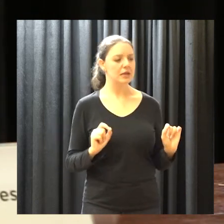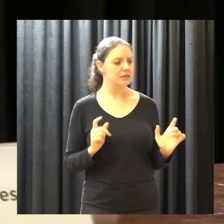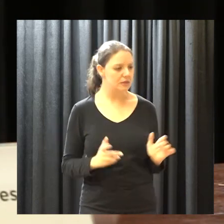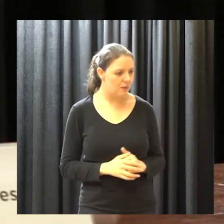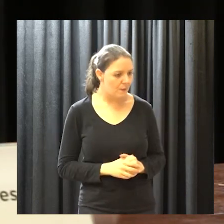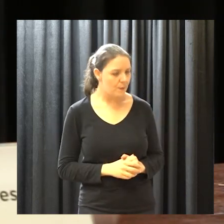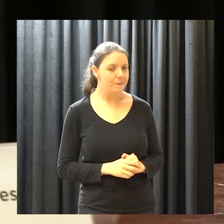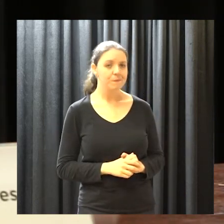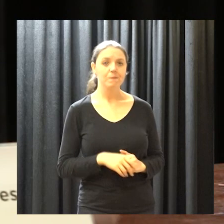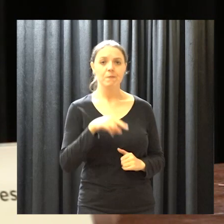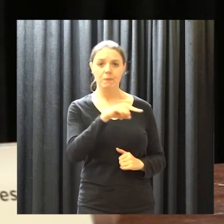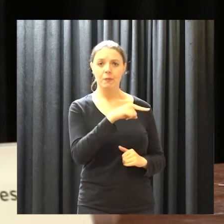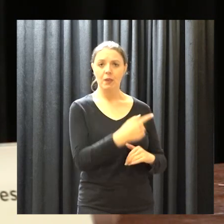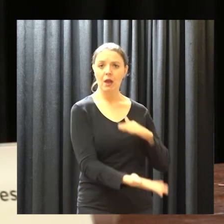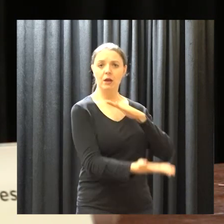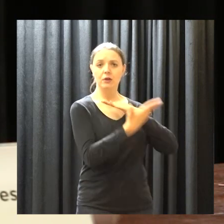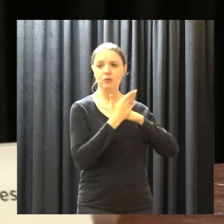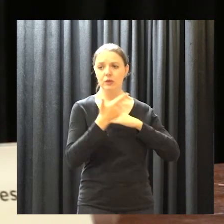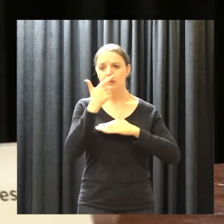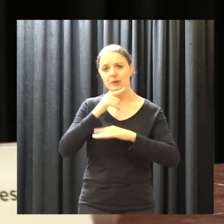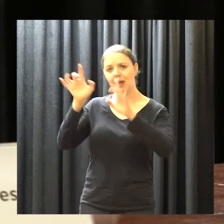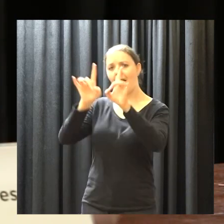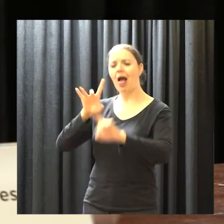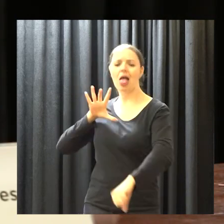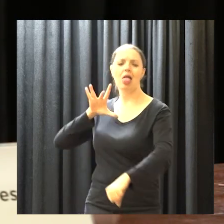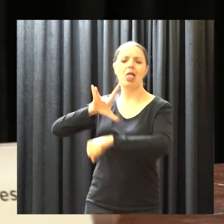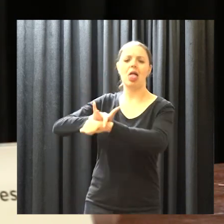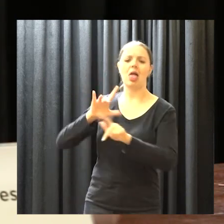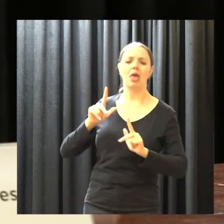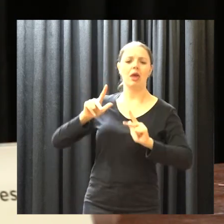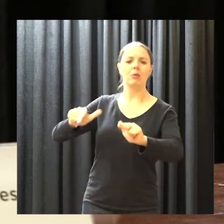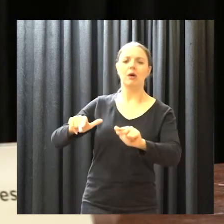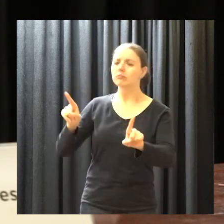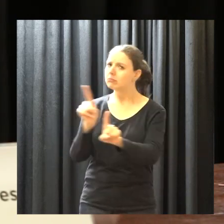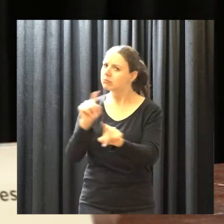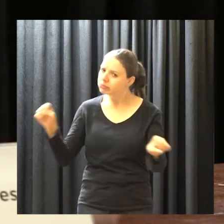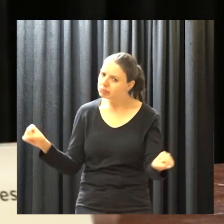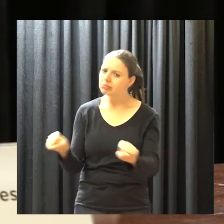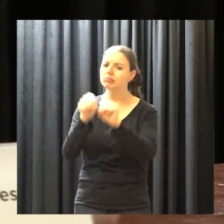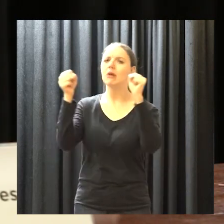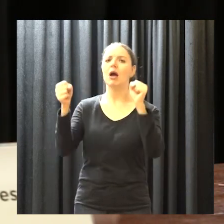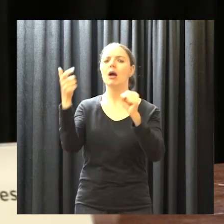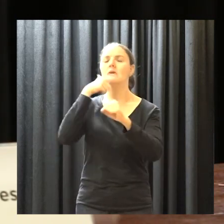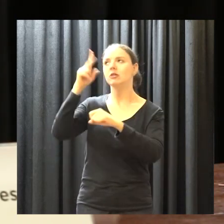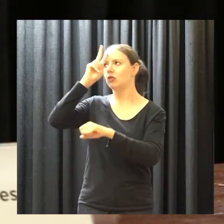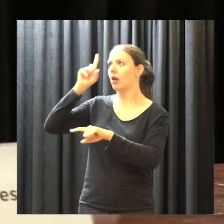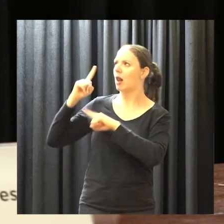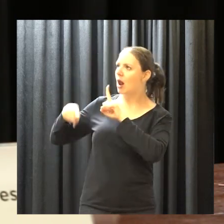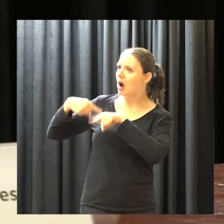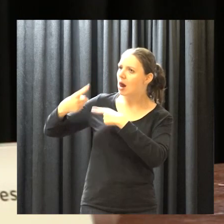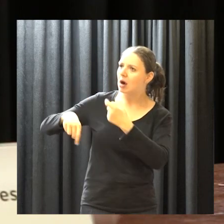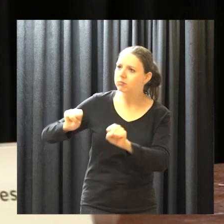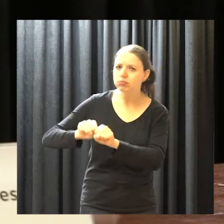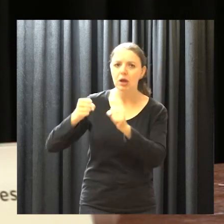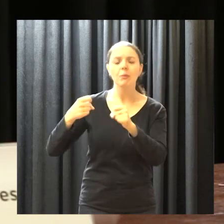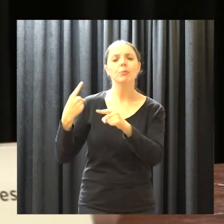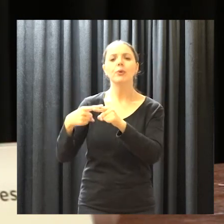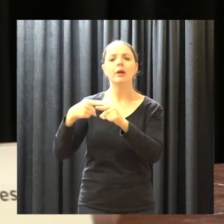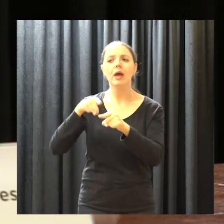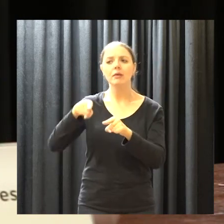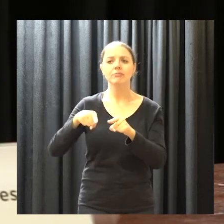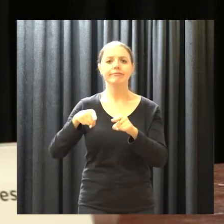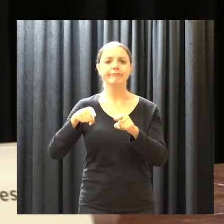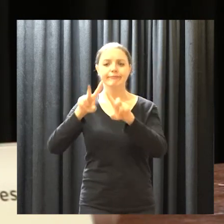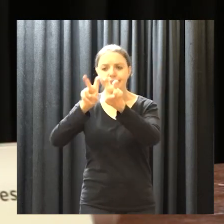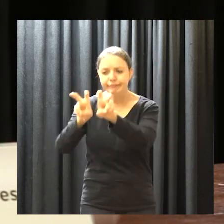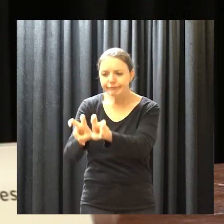processo histórico de patologização da deficiência, sem deixar de abordar elementos importantes dessa experiência, como